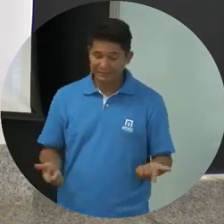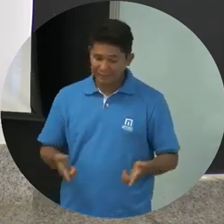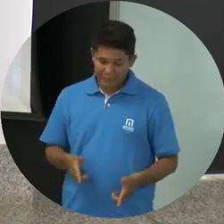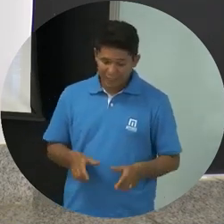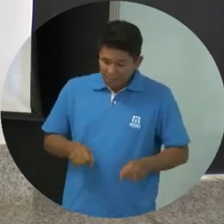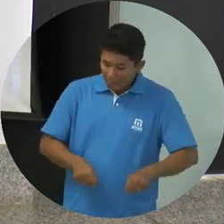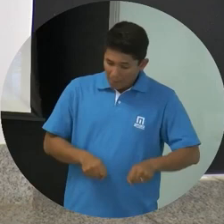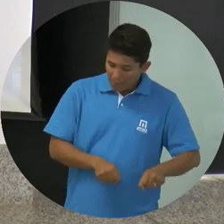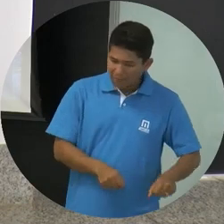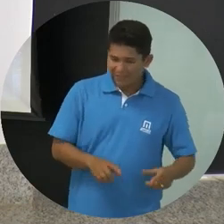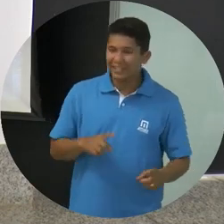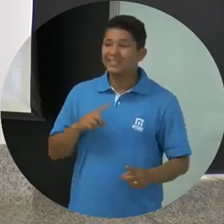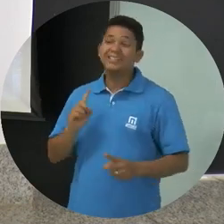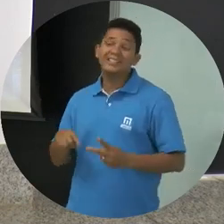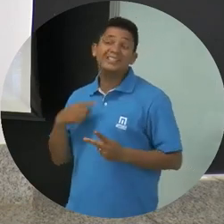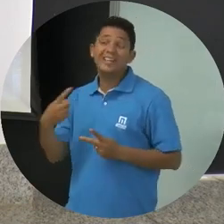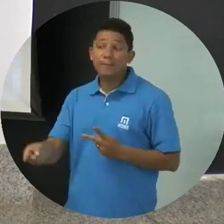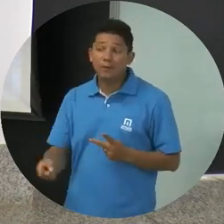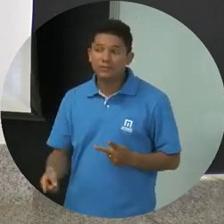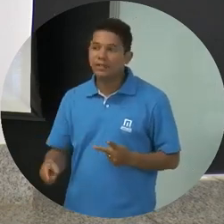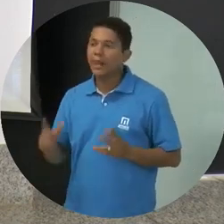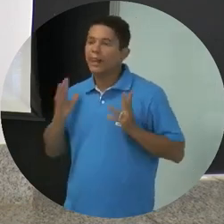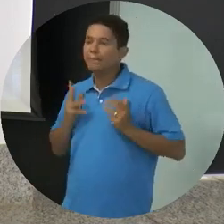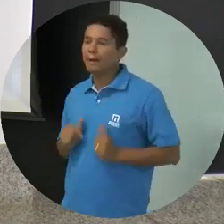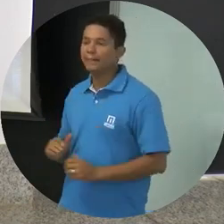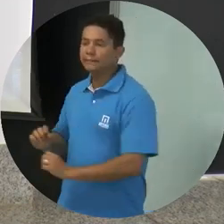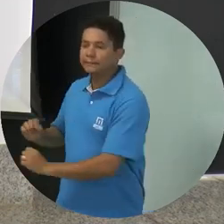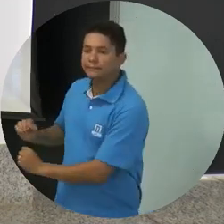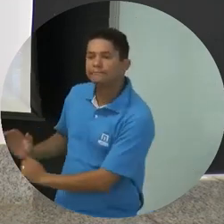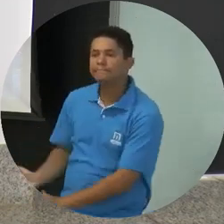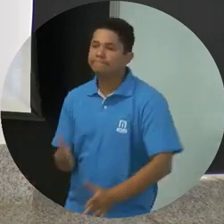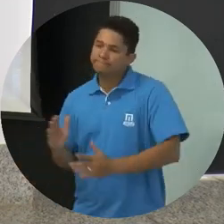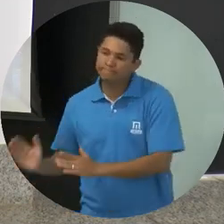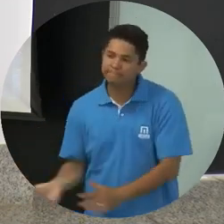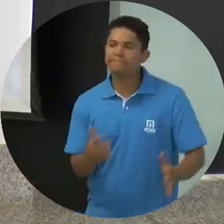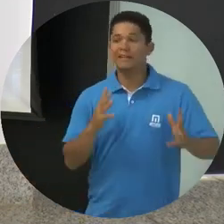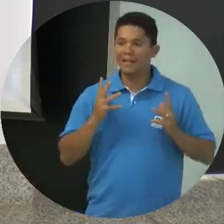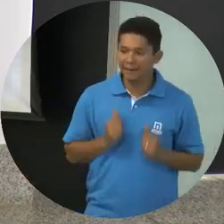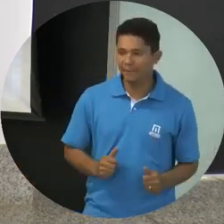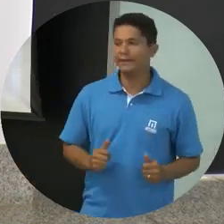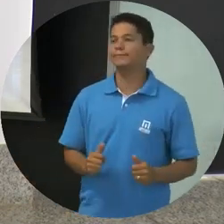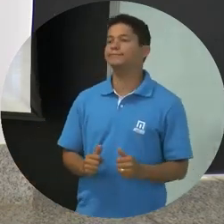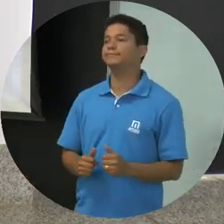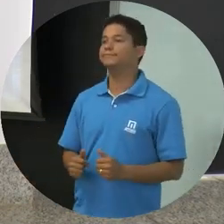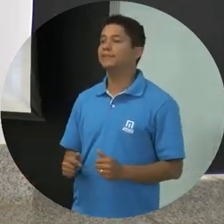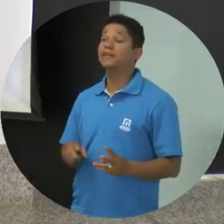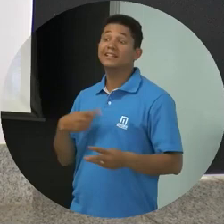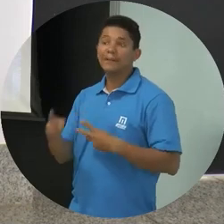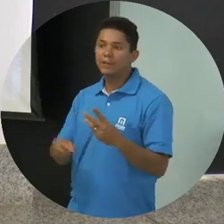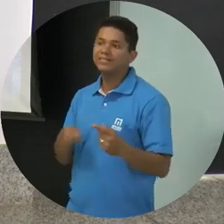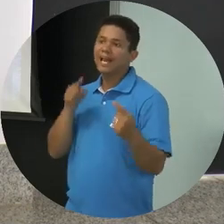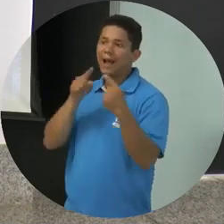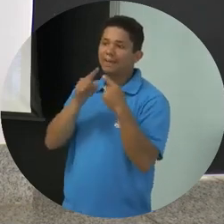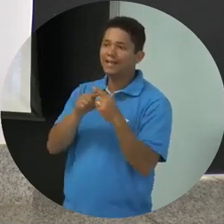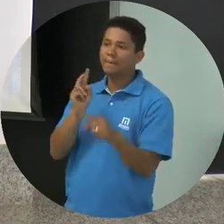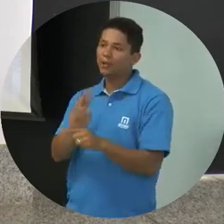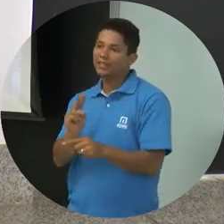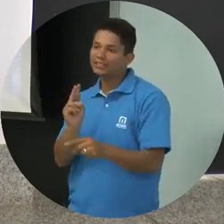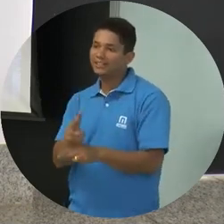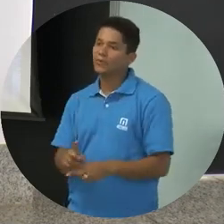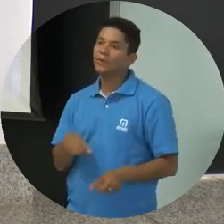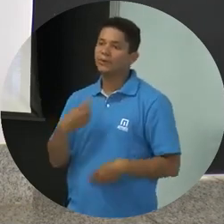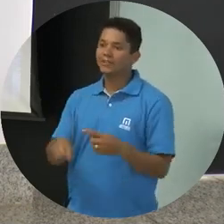Depois da aplicação do martelete, ele ia ter que vir fazendo a limpeza da armadura. Depois da limpeza da armadura, a aplicação de proteção na armadura e a